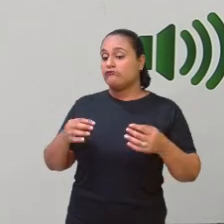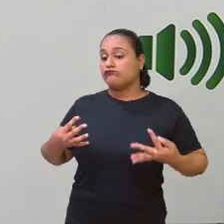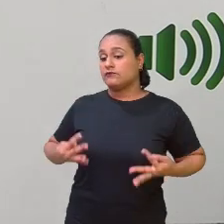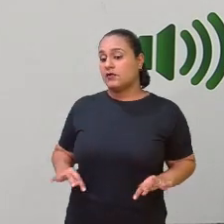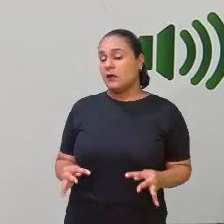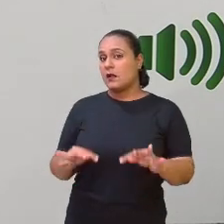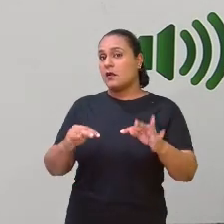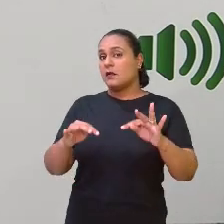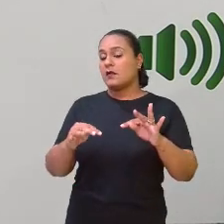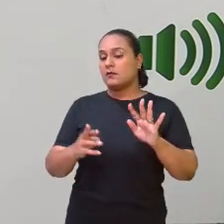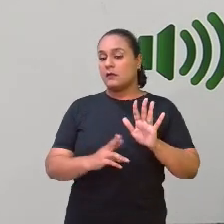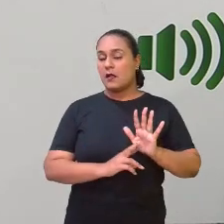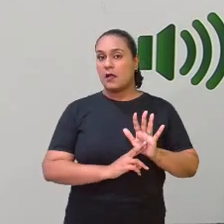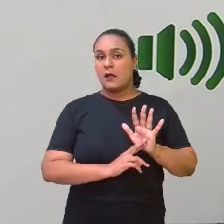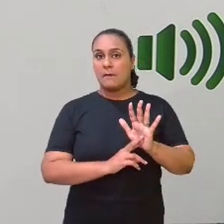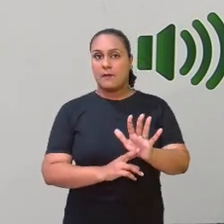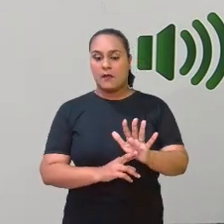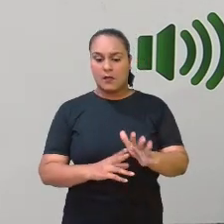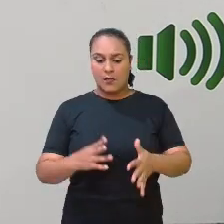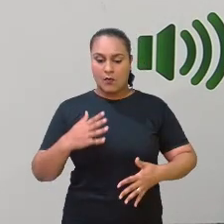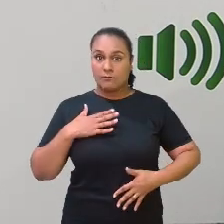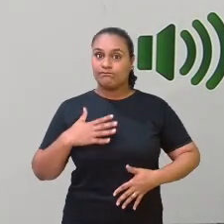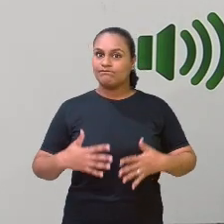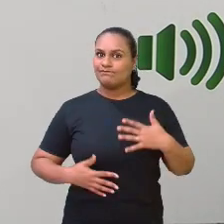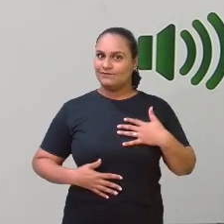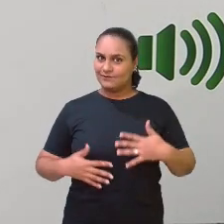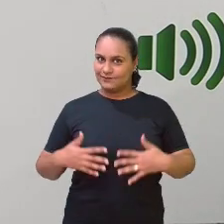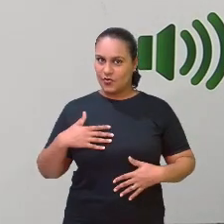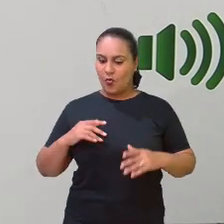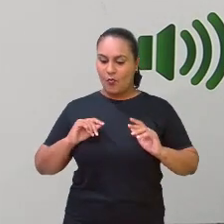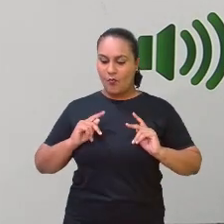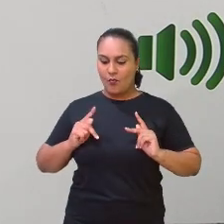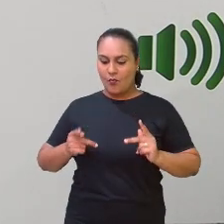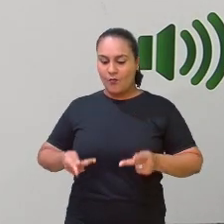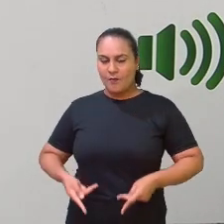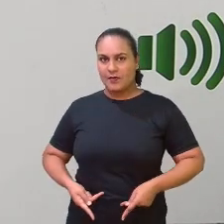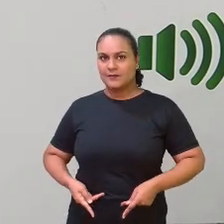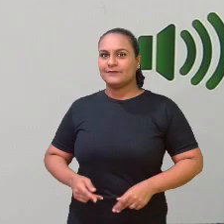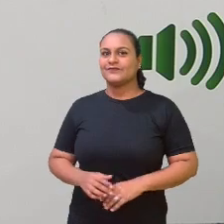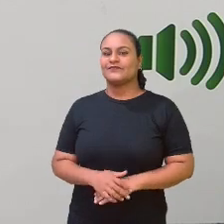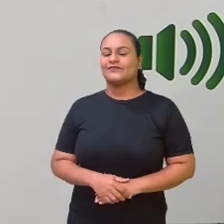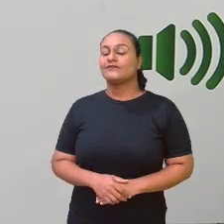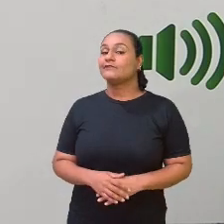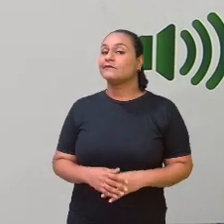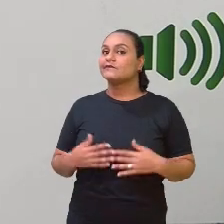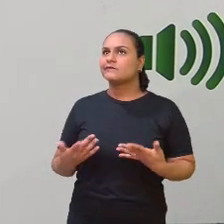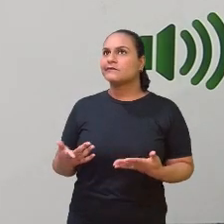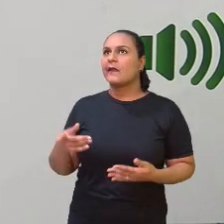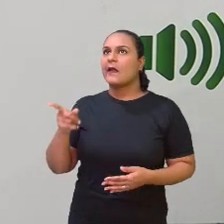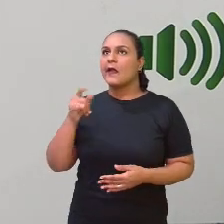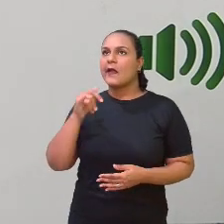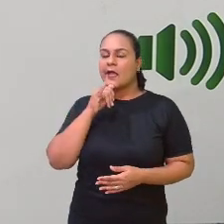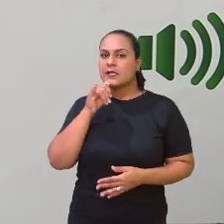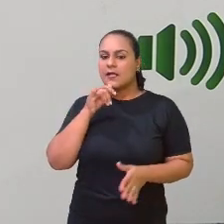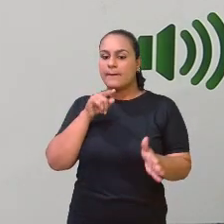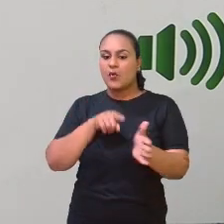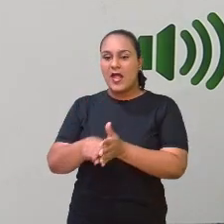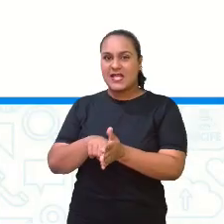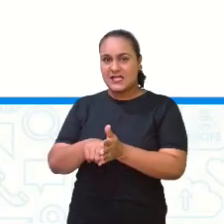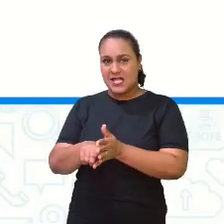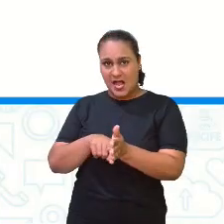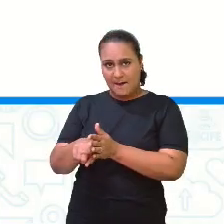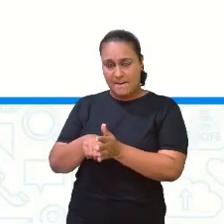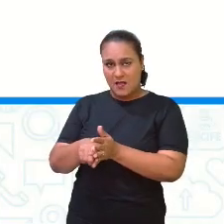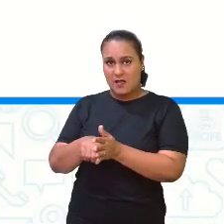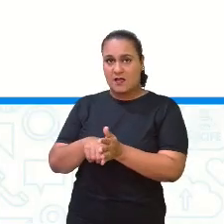tecnologia representando o corpo humano. Então, em exames, por exemplo, que você quer